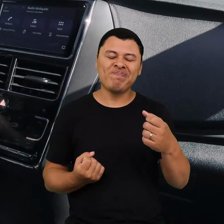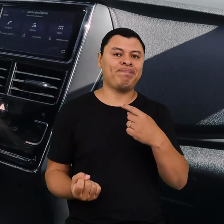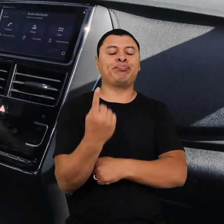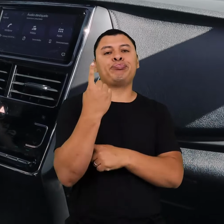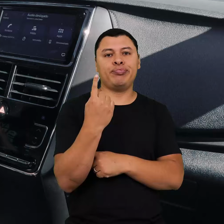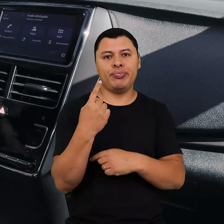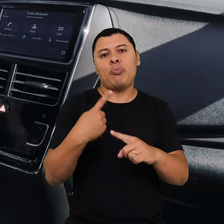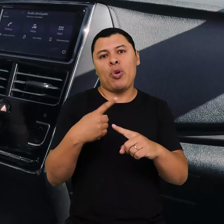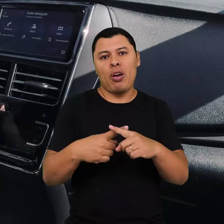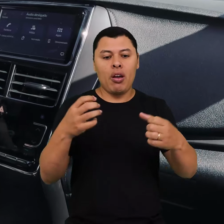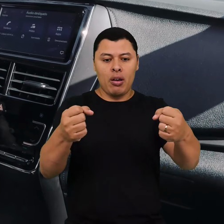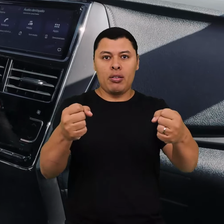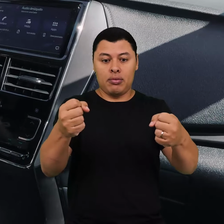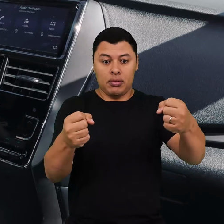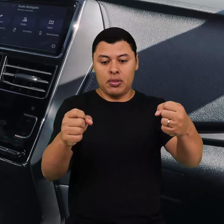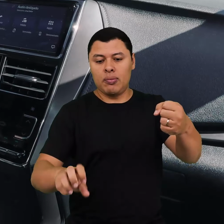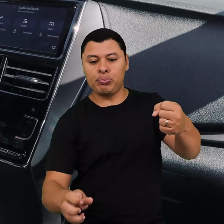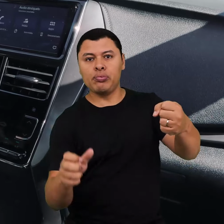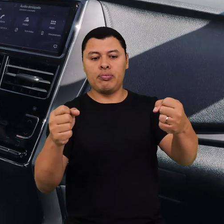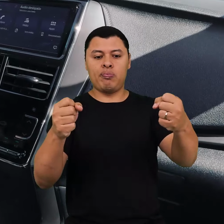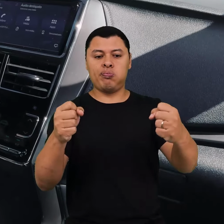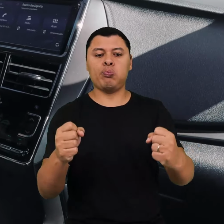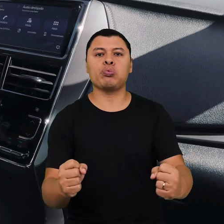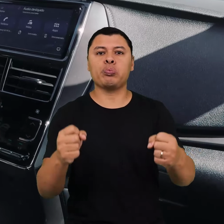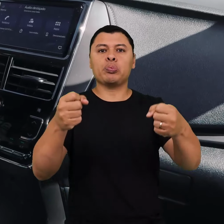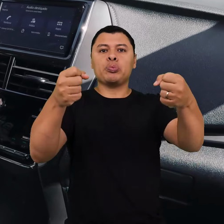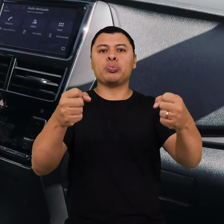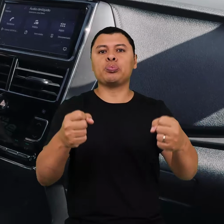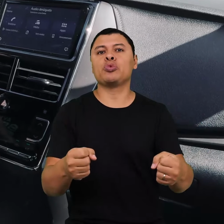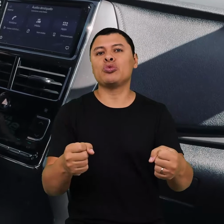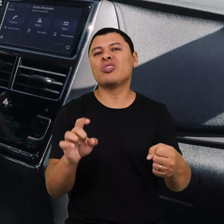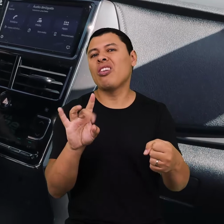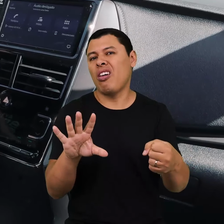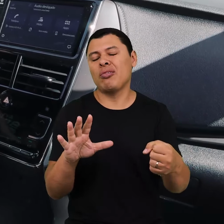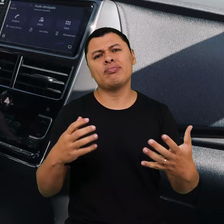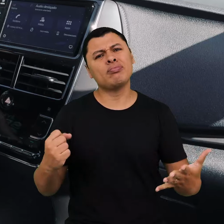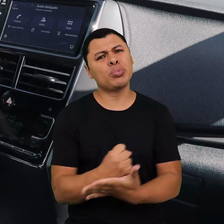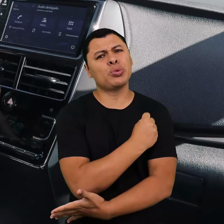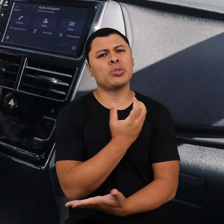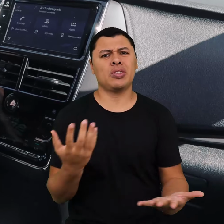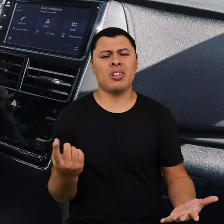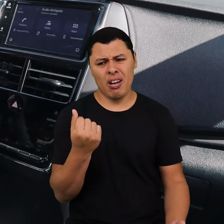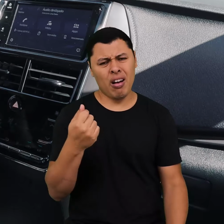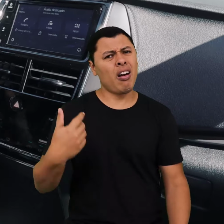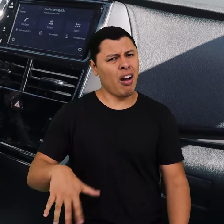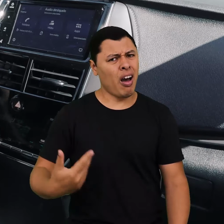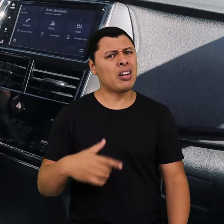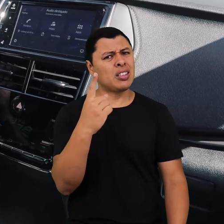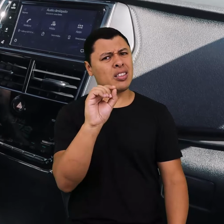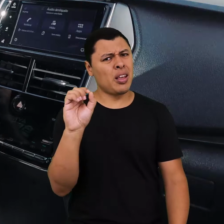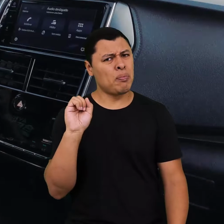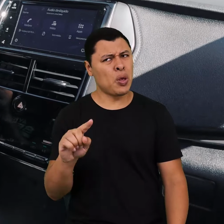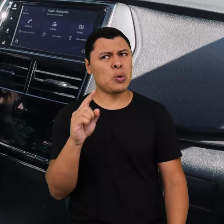tem ajuste de altura. É algo meio inaceitável para a categoria de hatch compacto premium, né? Ele tem que ter um ajuste de